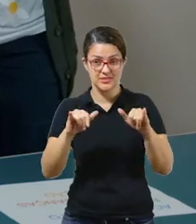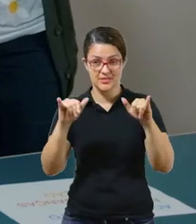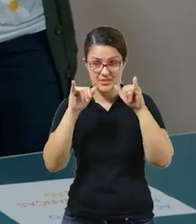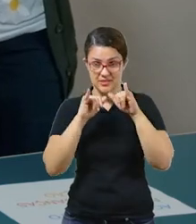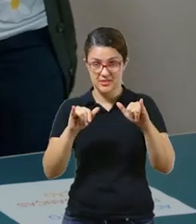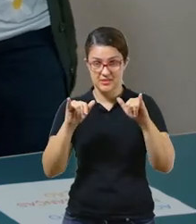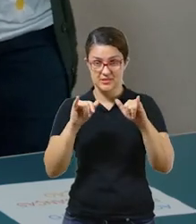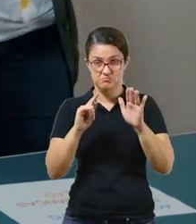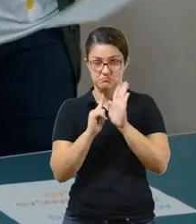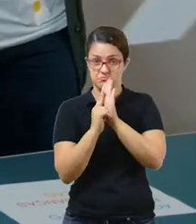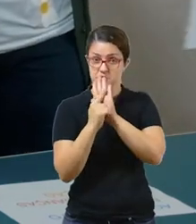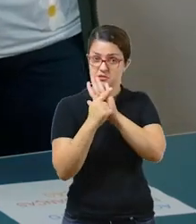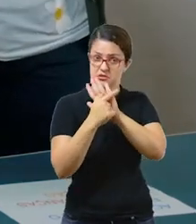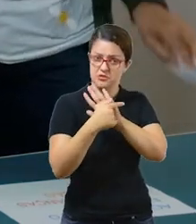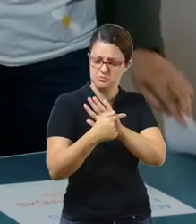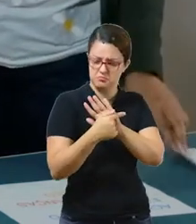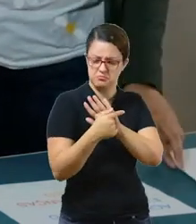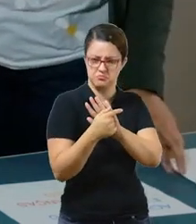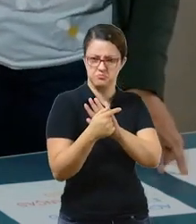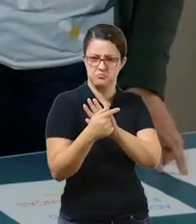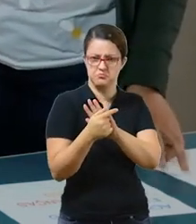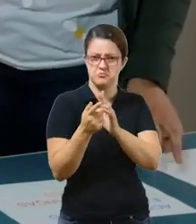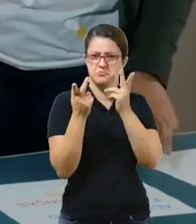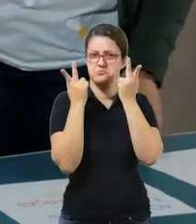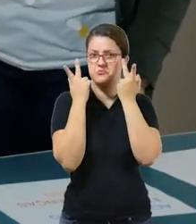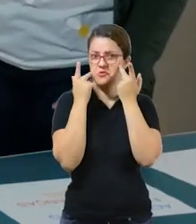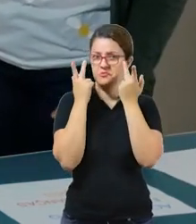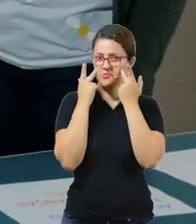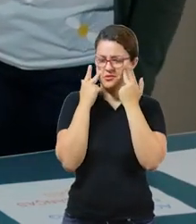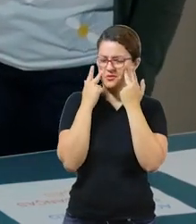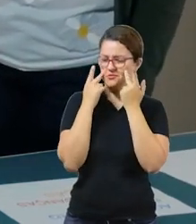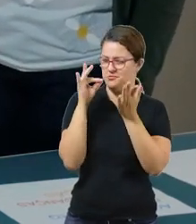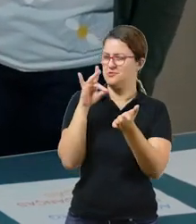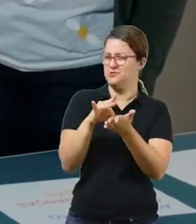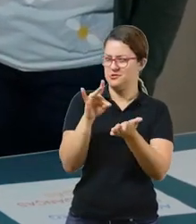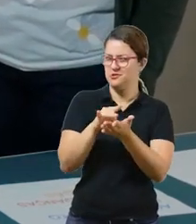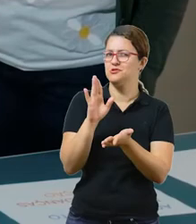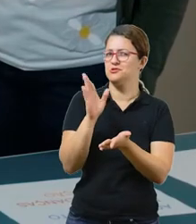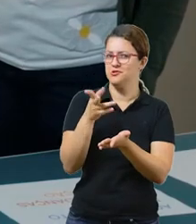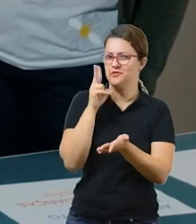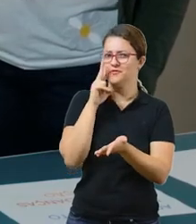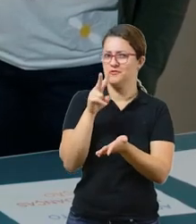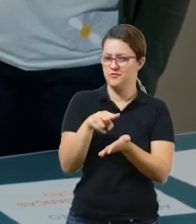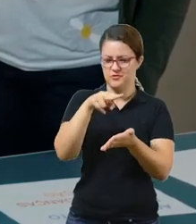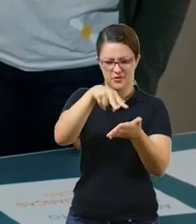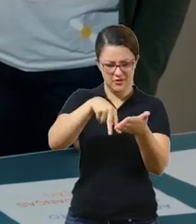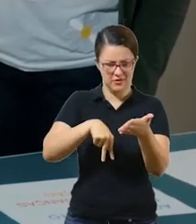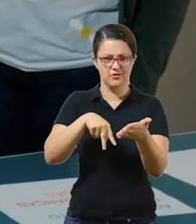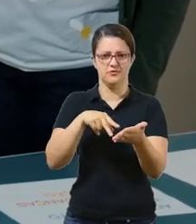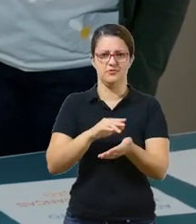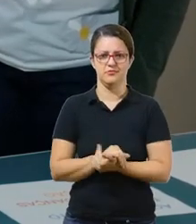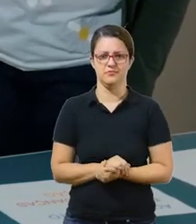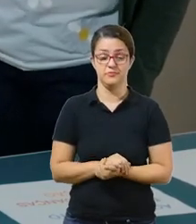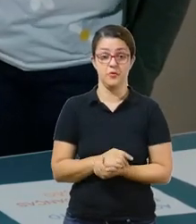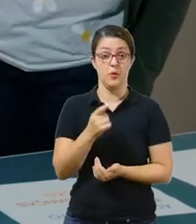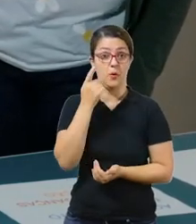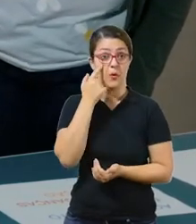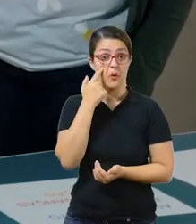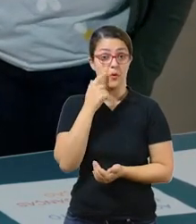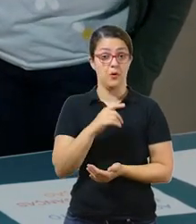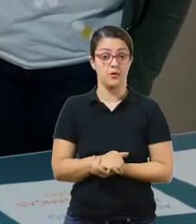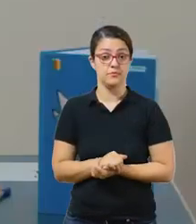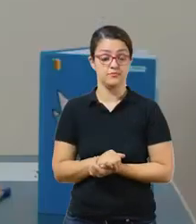é um gênero textual muito comum. Eu tenho certeza que vocês já ouviram falar sobre ele. Olha só,